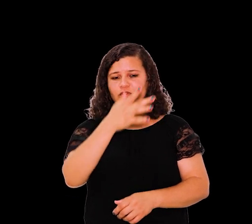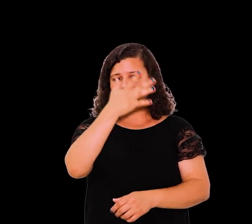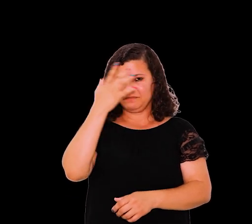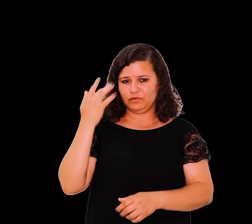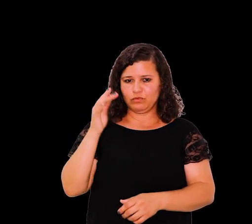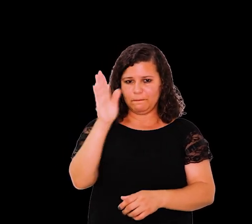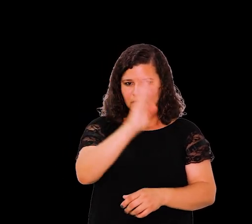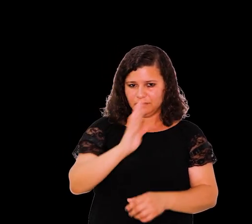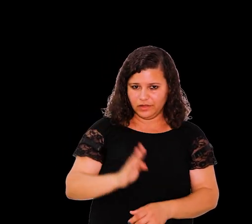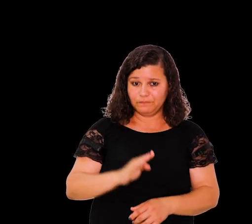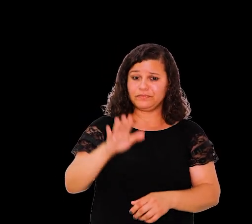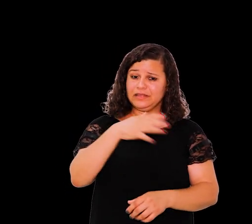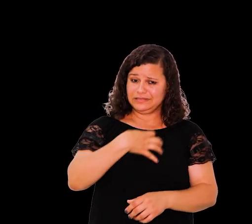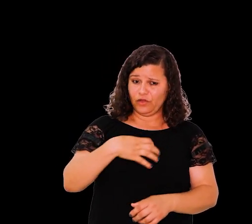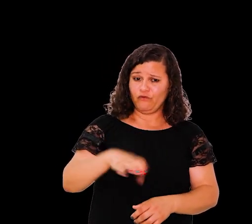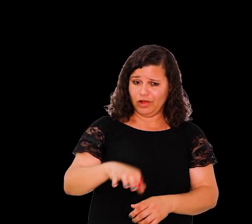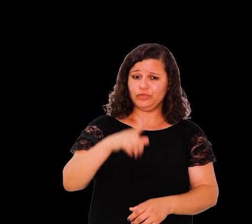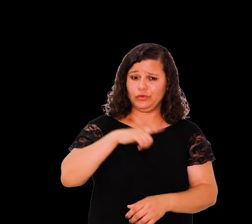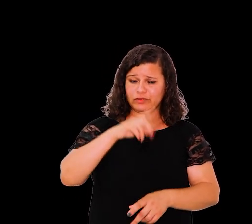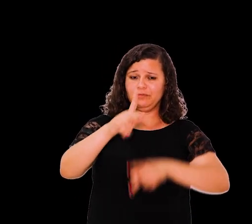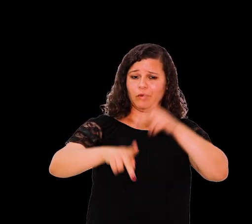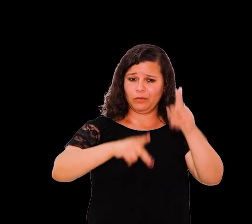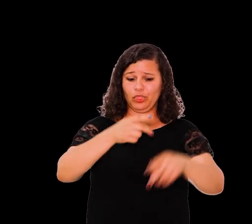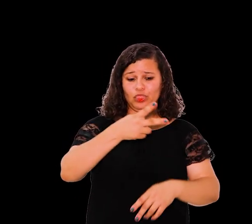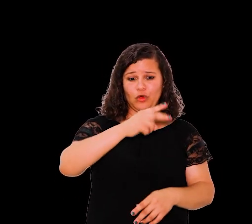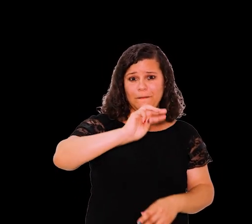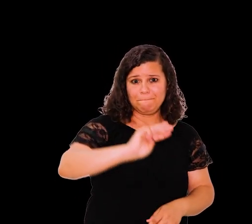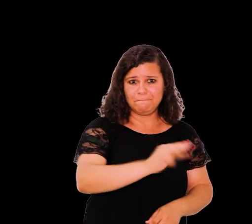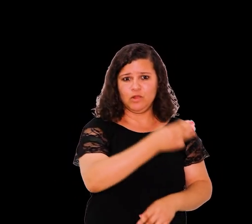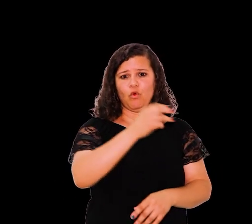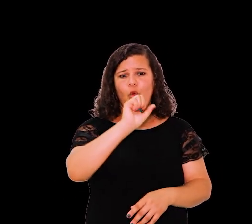210.662.572 brasileiros. Em Salvador, a população conteve